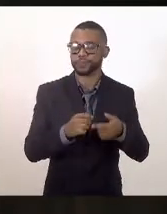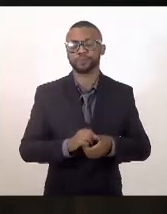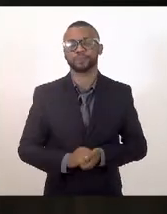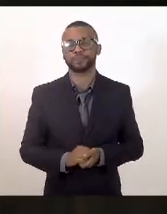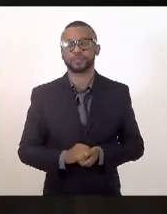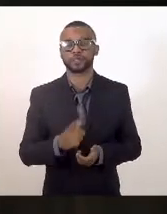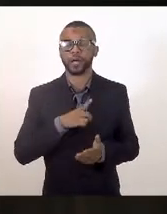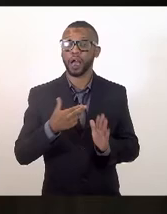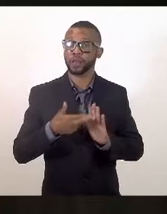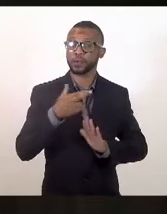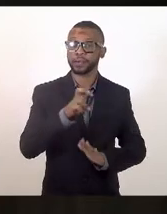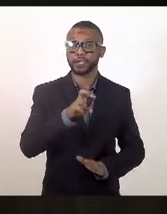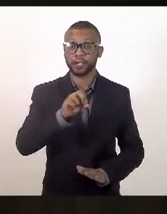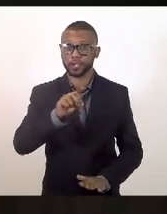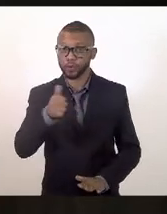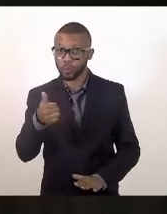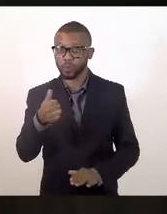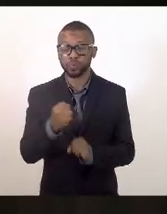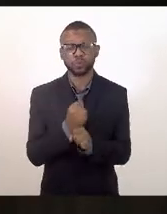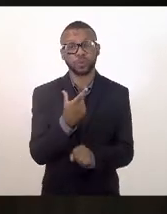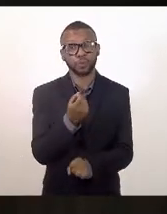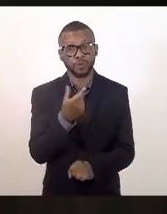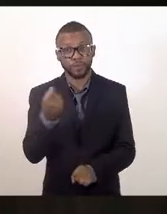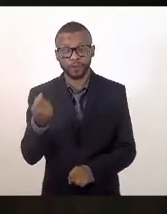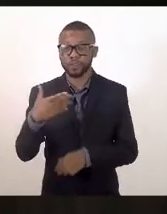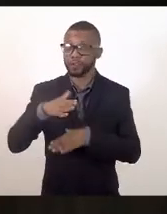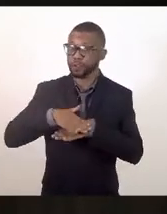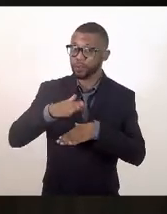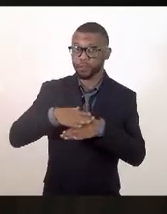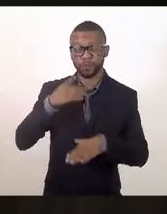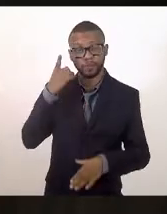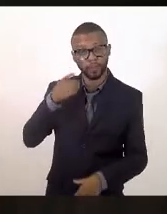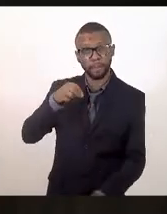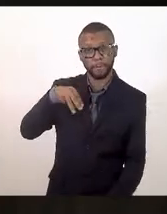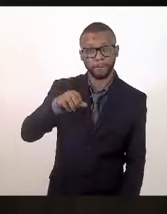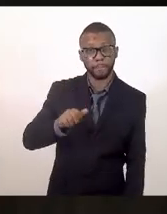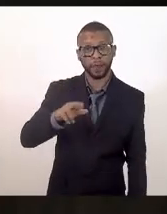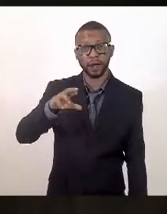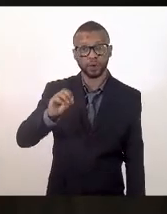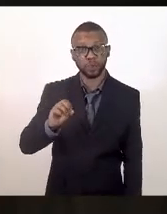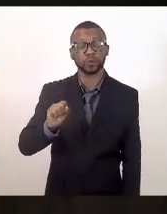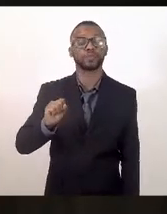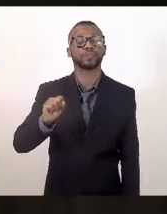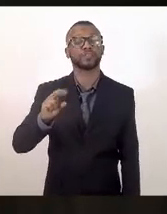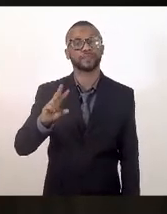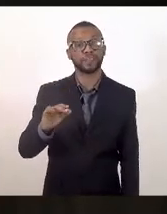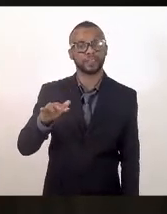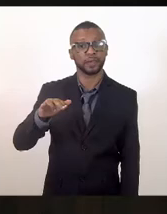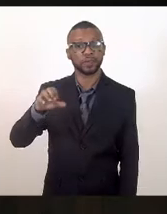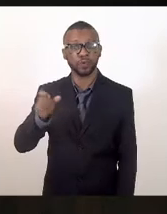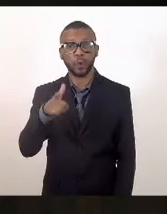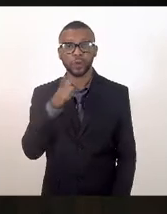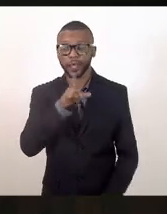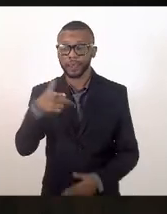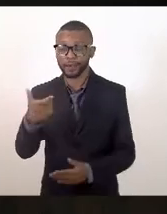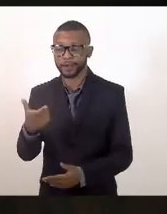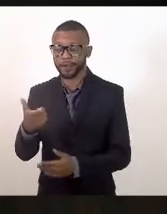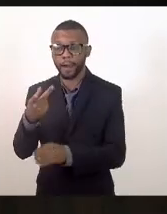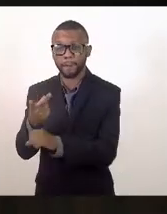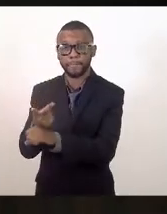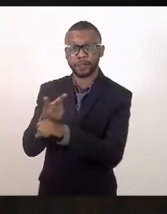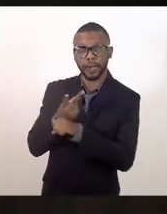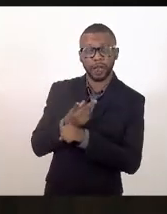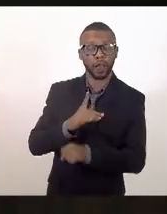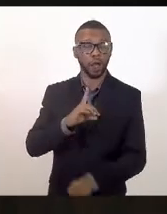resolução 501-2021, de autoria do deputado Marcos Vinícius, concede medalha Tiradentes e respectivo diploma ao delegado de polícia